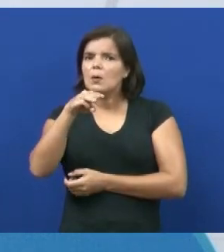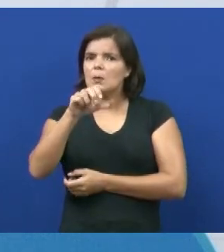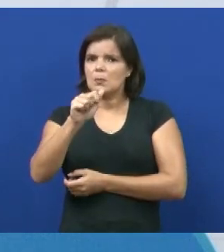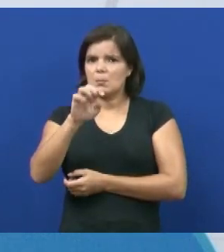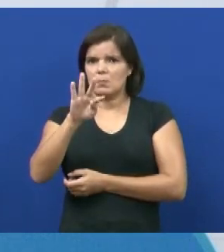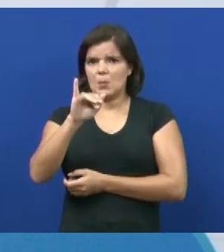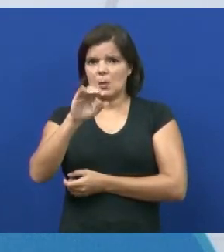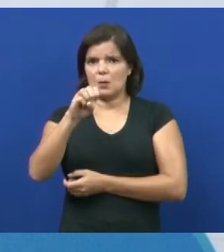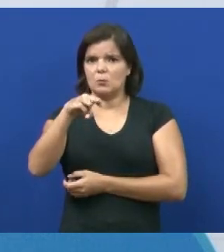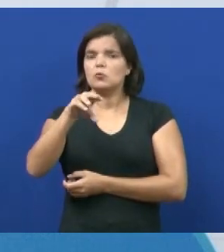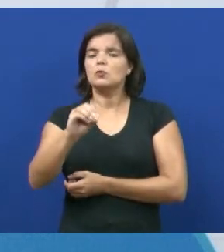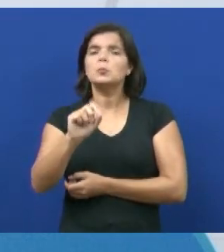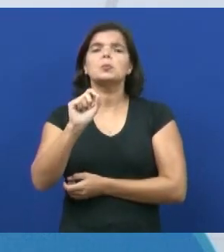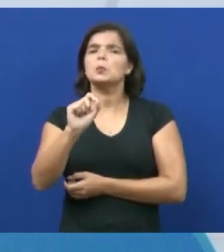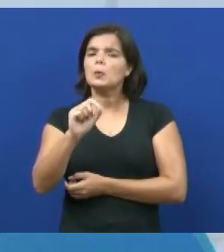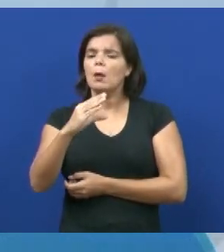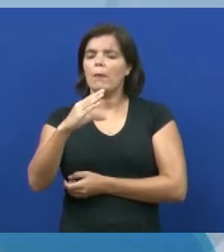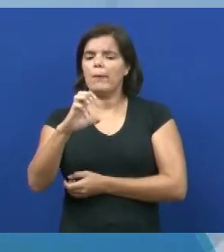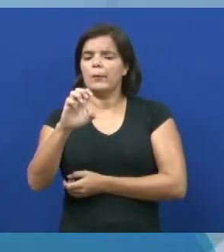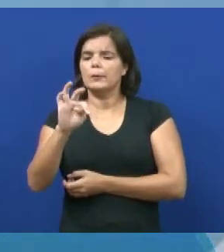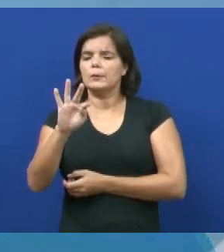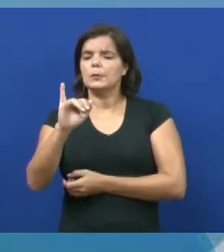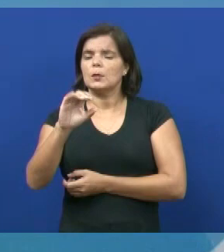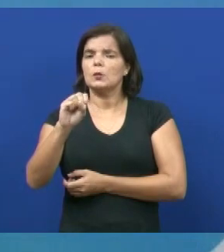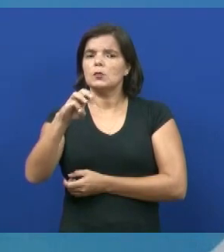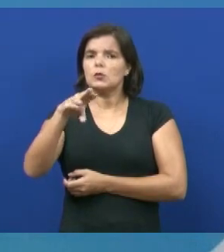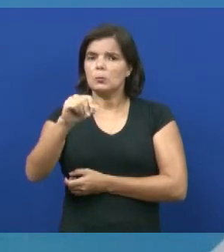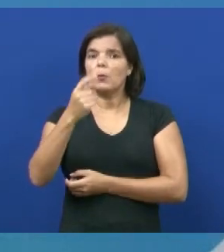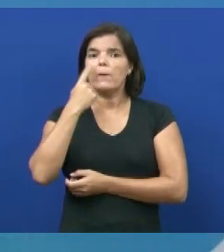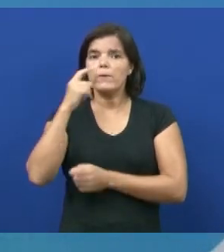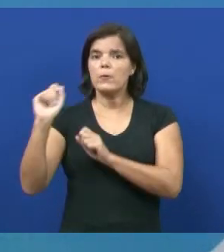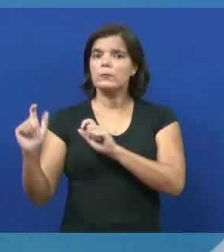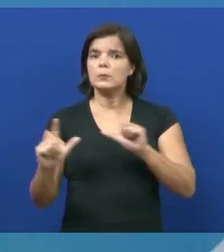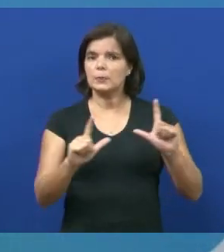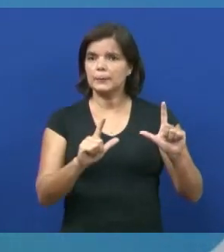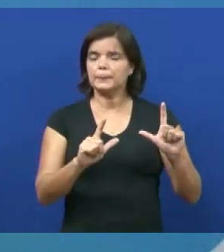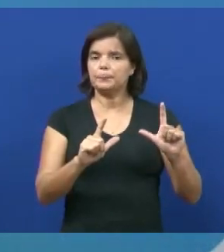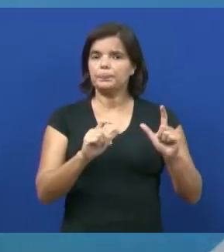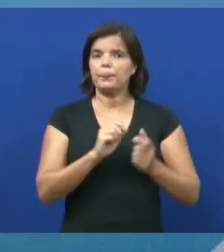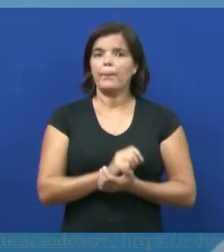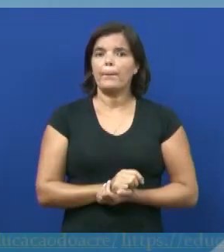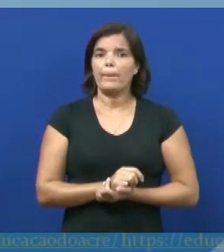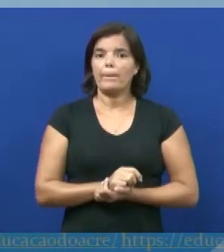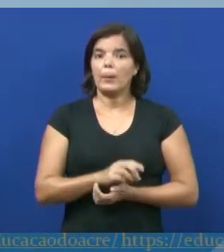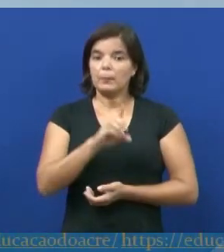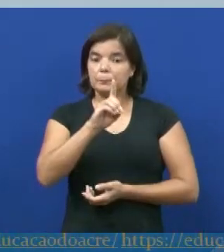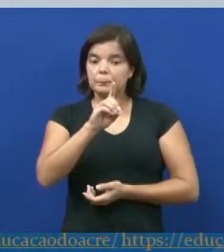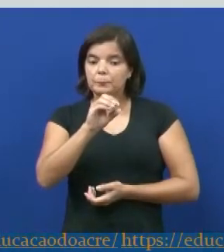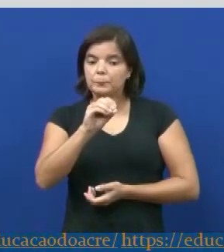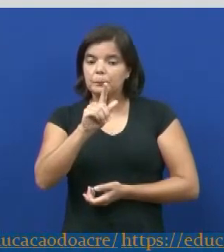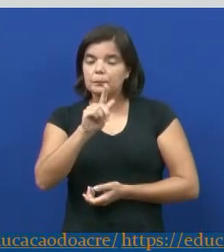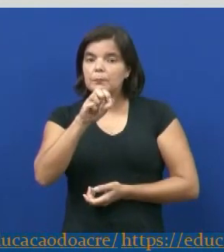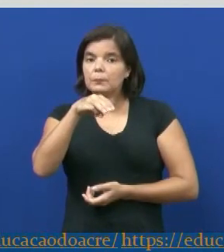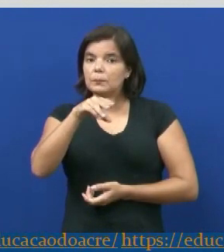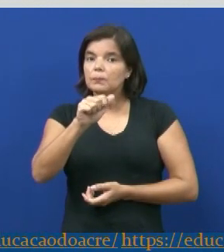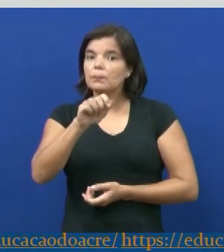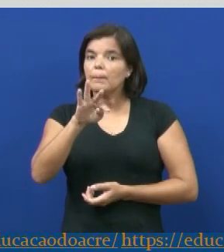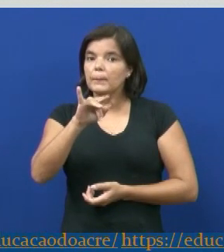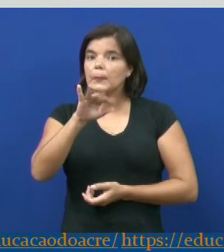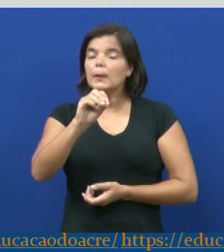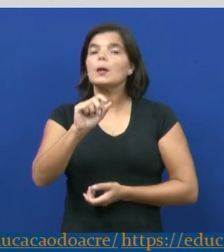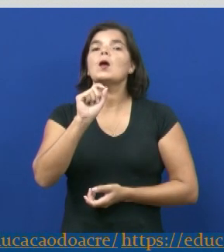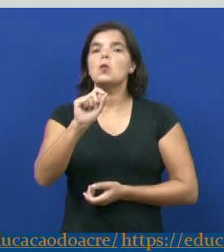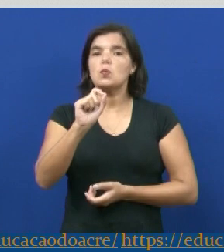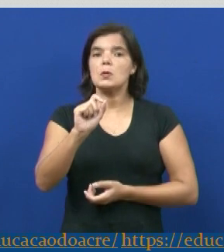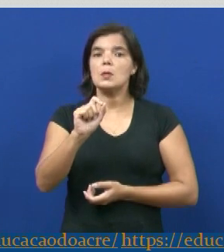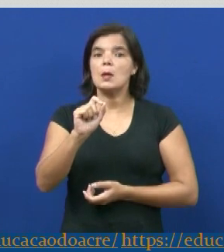ceticismo? Observem esse slide à sua frente. O dogmatismo é uma doutrina